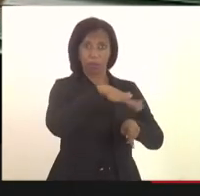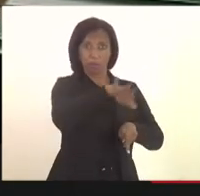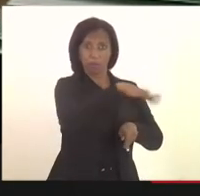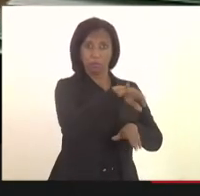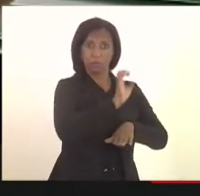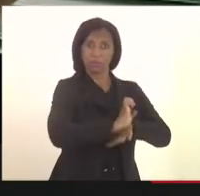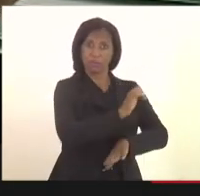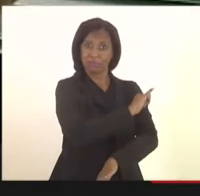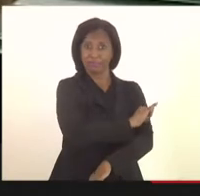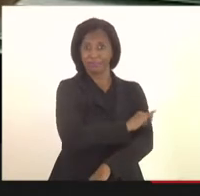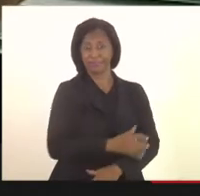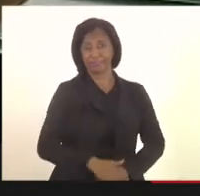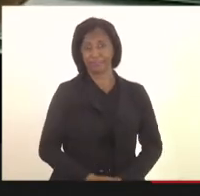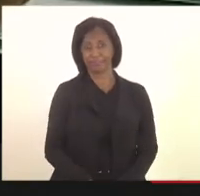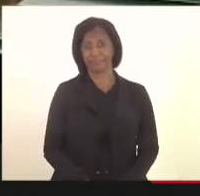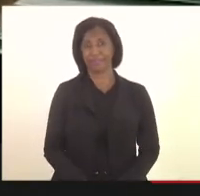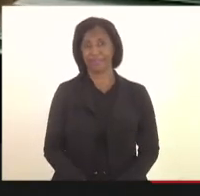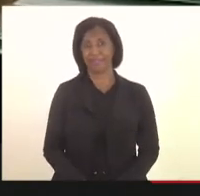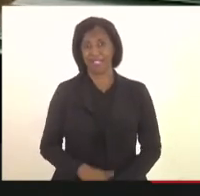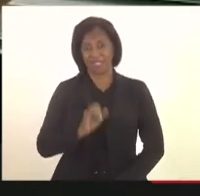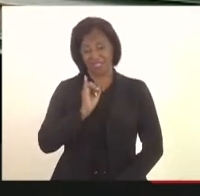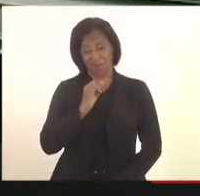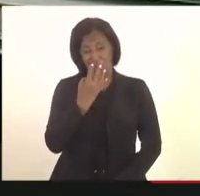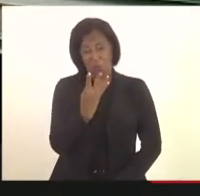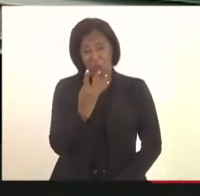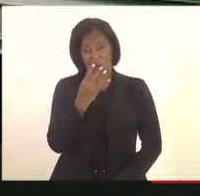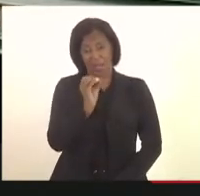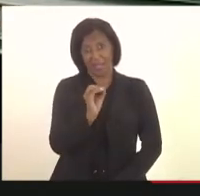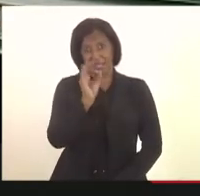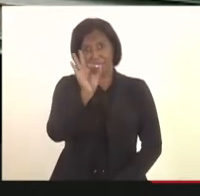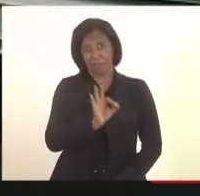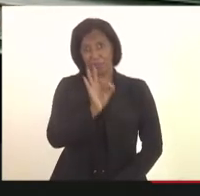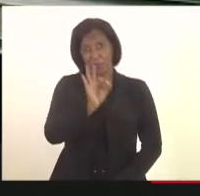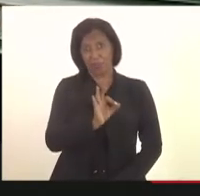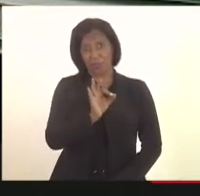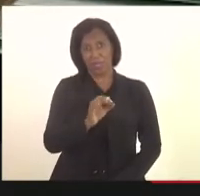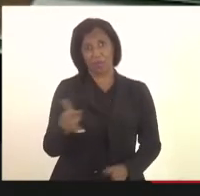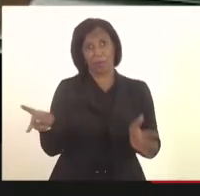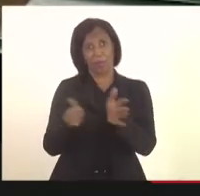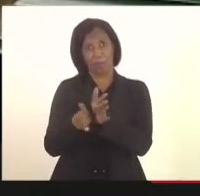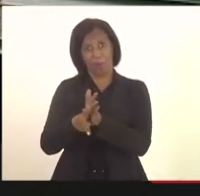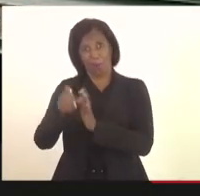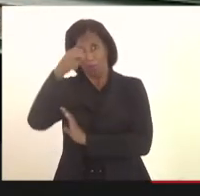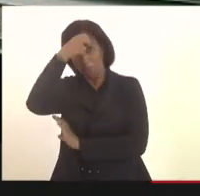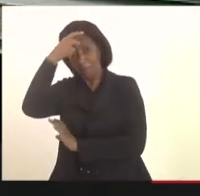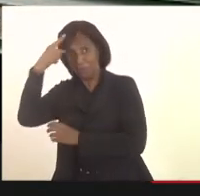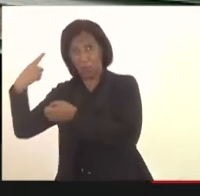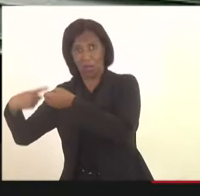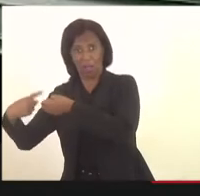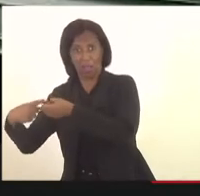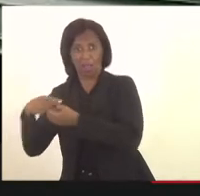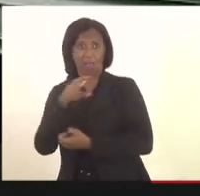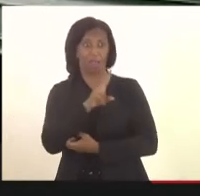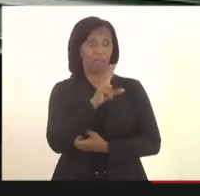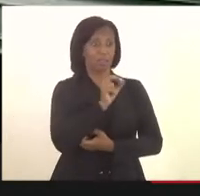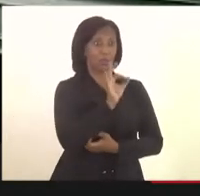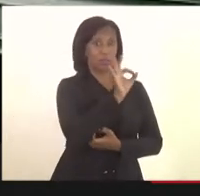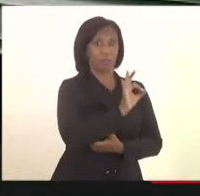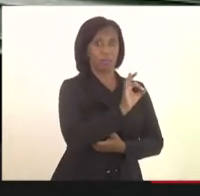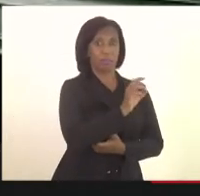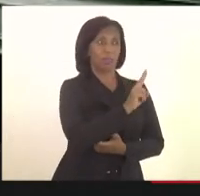Janeiro. Né? Estou dizendo 40%, porque 10% sai dos municípios e 50% sai da própria